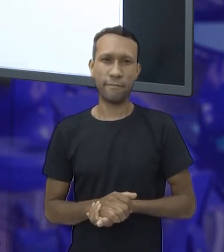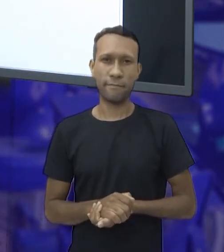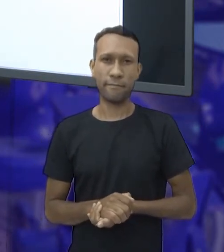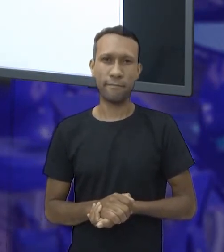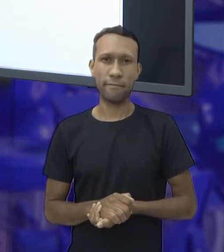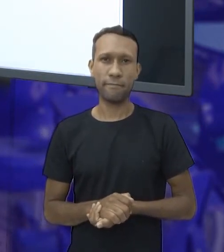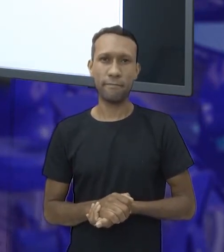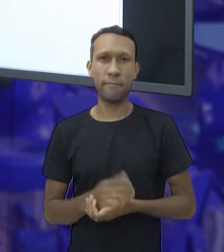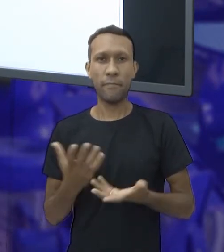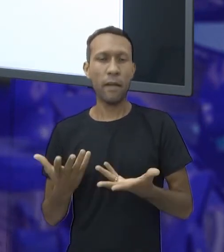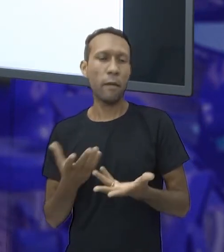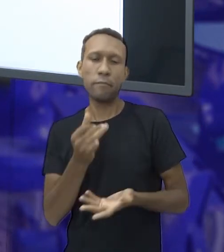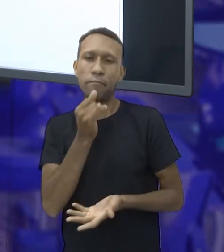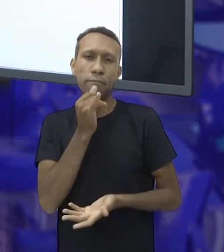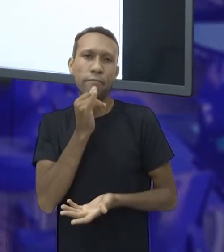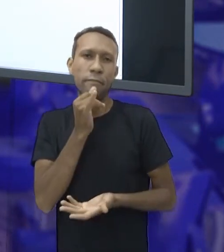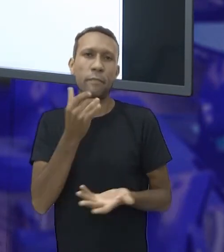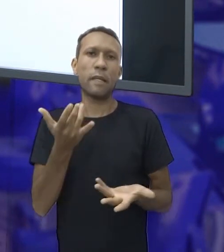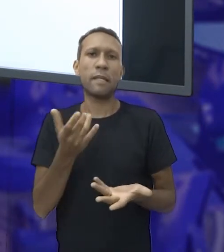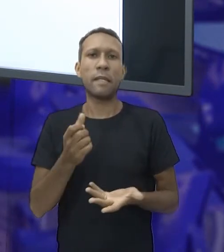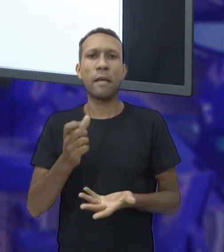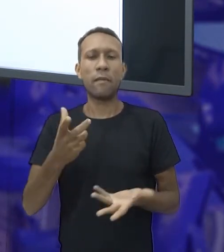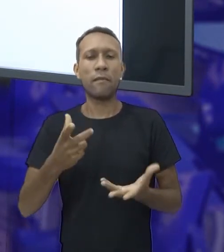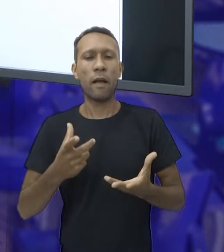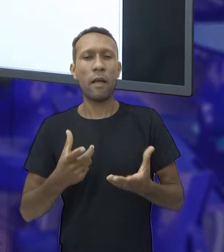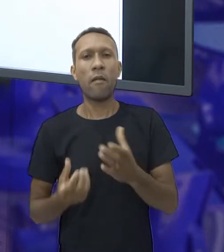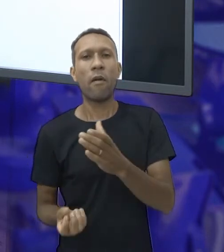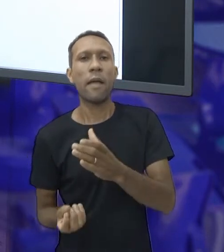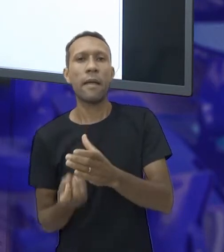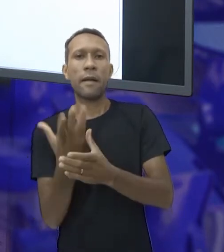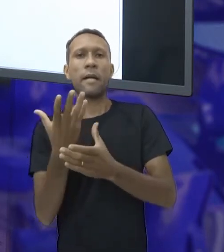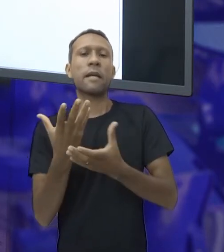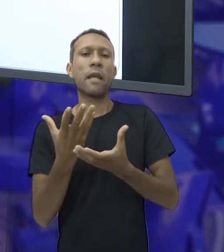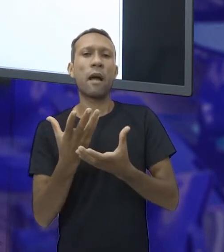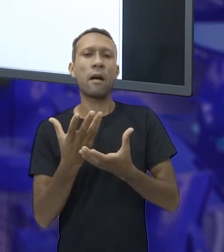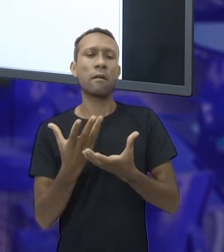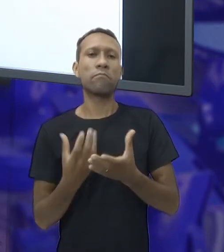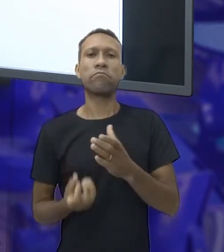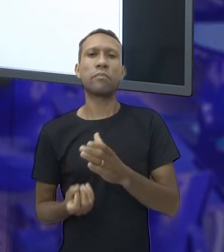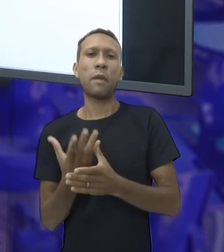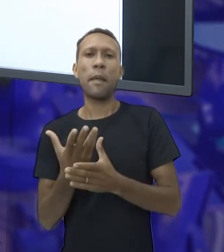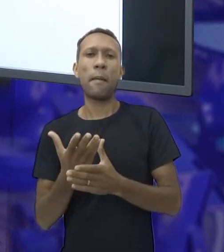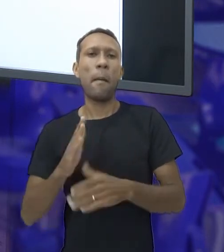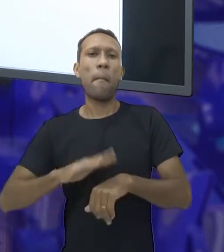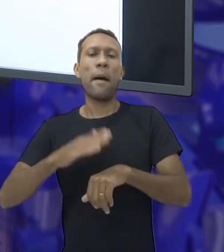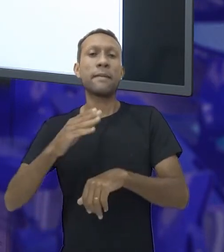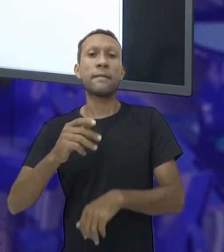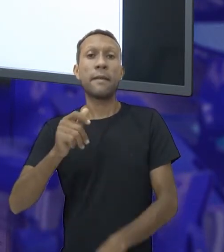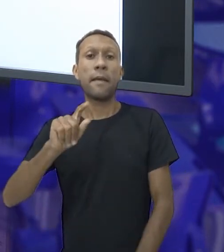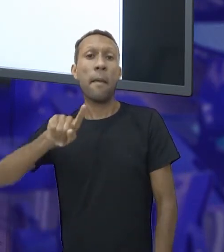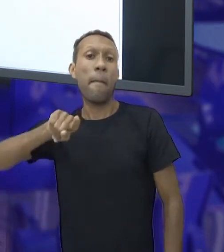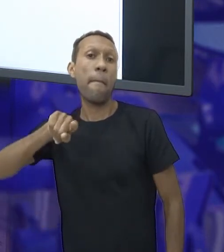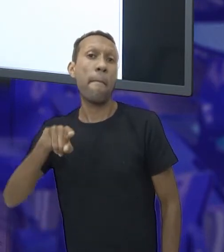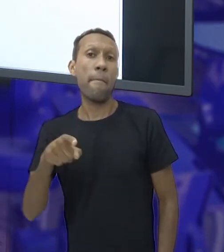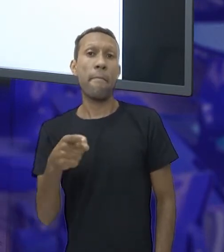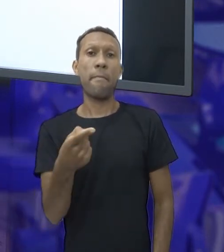seguinte, eles produzem, por exemplo, vamos supor que o Japão tivesse, a Toyota tivesse 1000 concessionárias espalhadas pelo Japão. Um